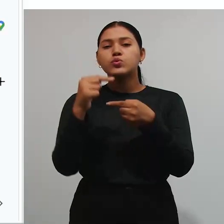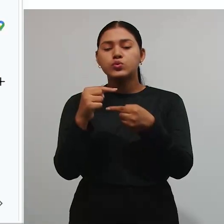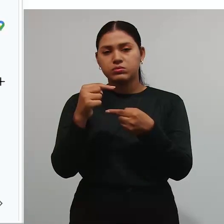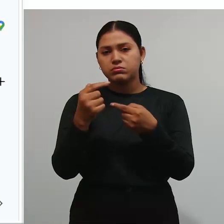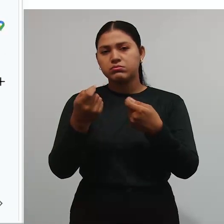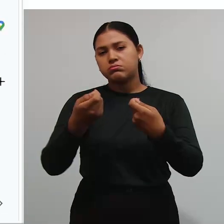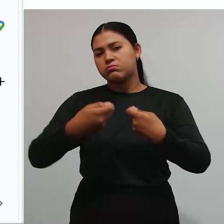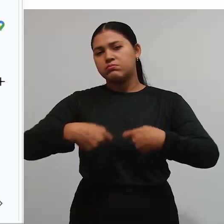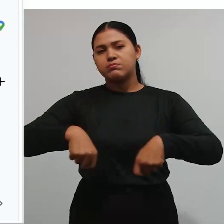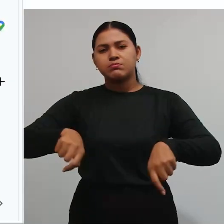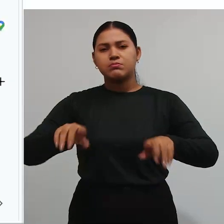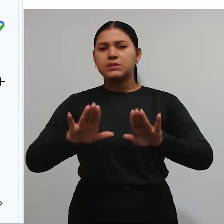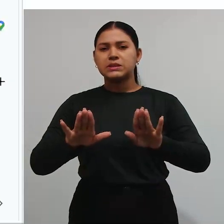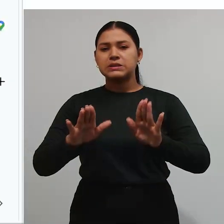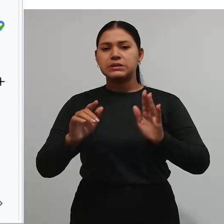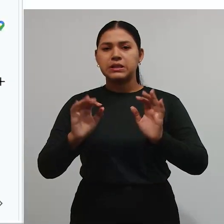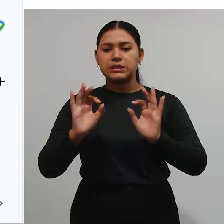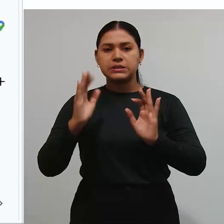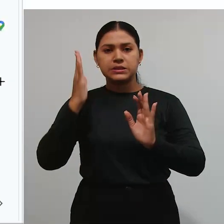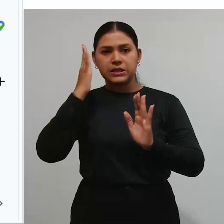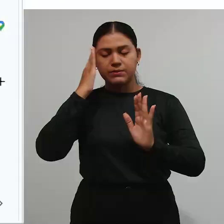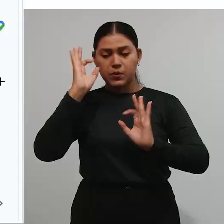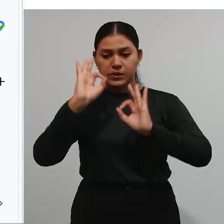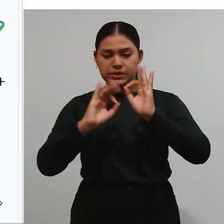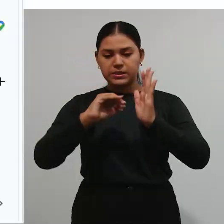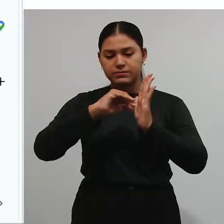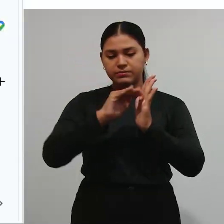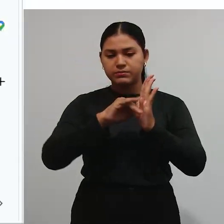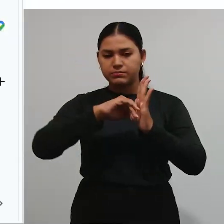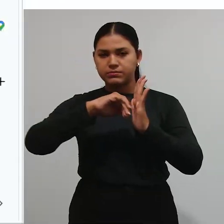destaque do recuo e nem